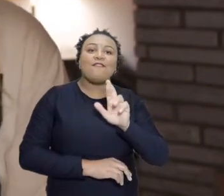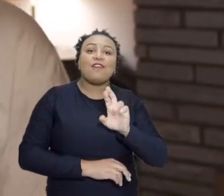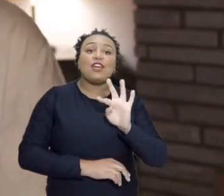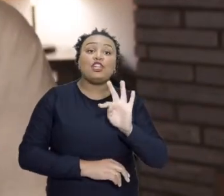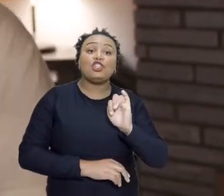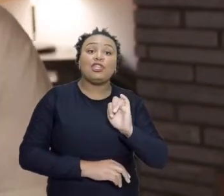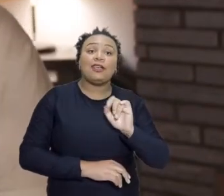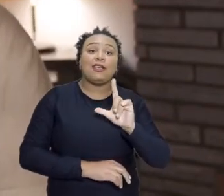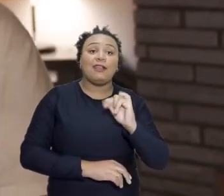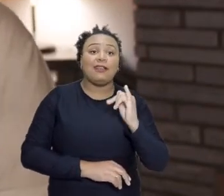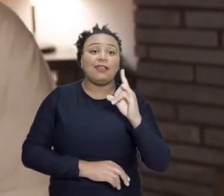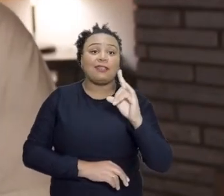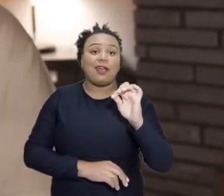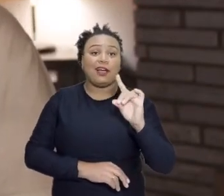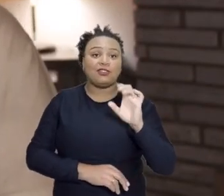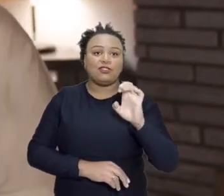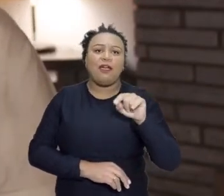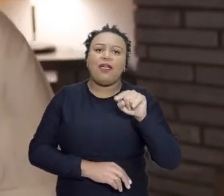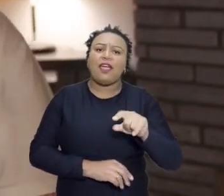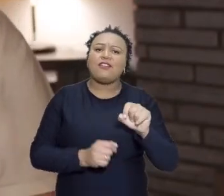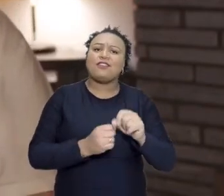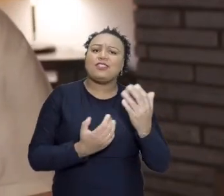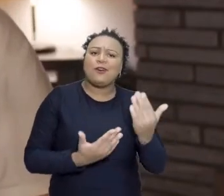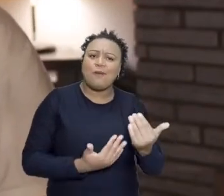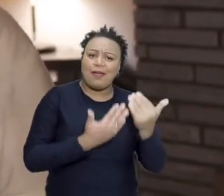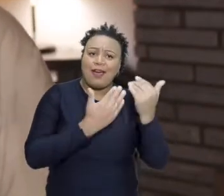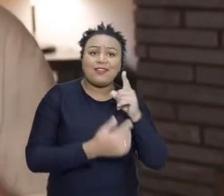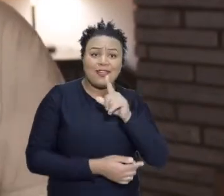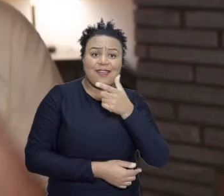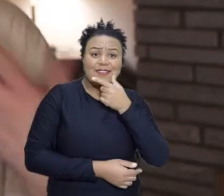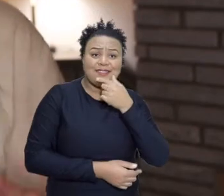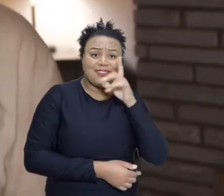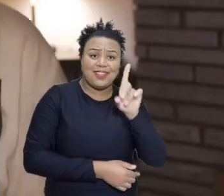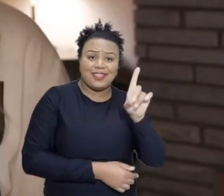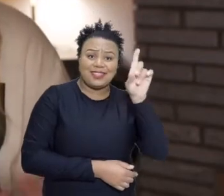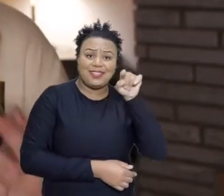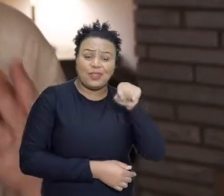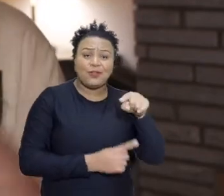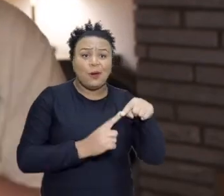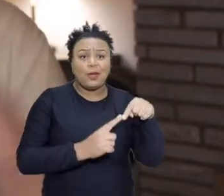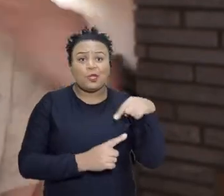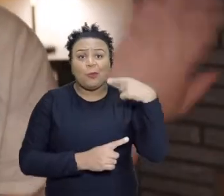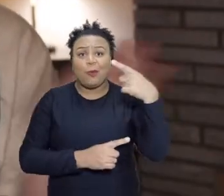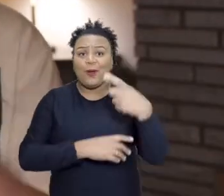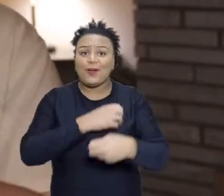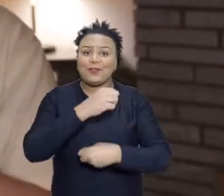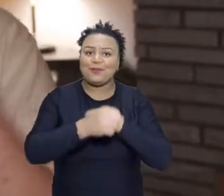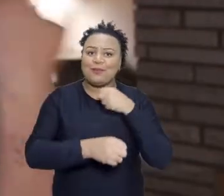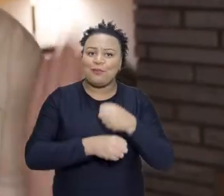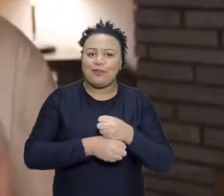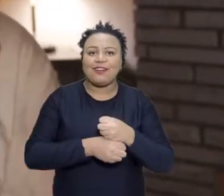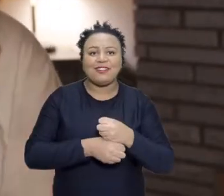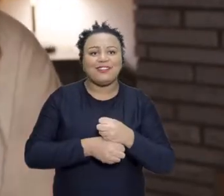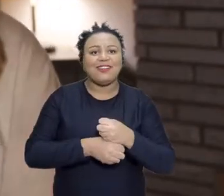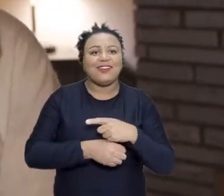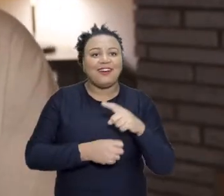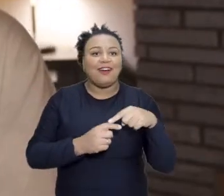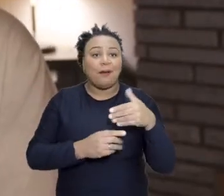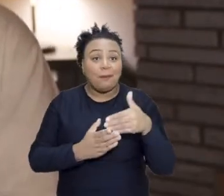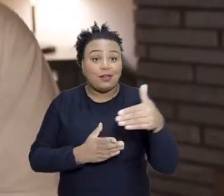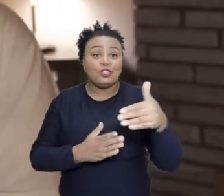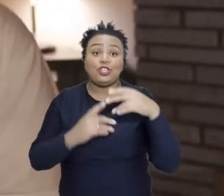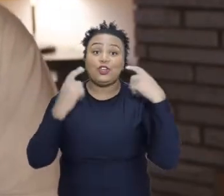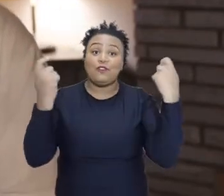Dionísio, justamente para que o próximo ano, né, o ano que se desse a partir do